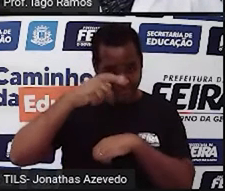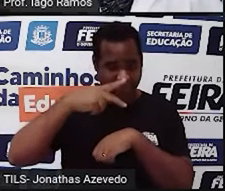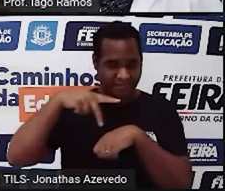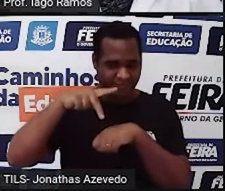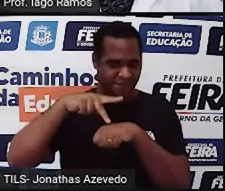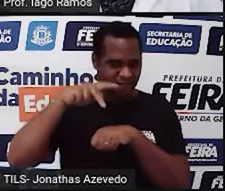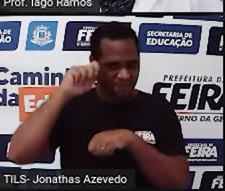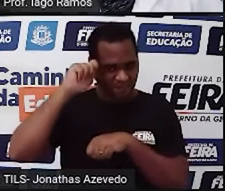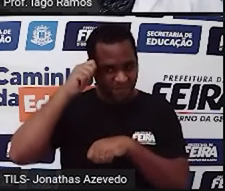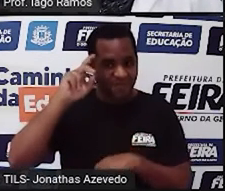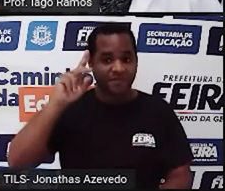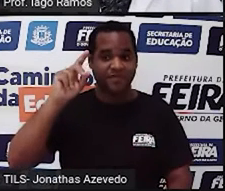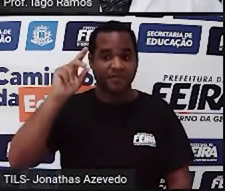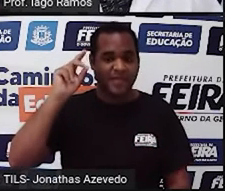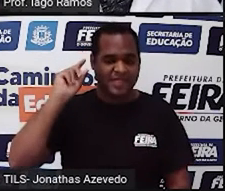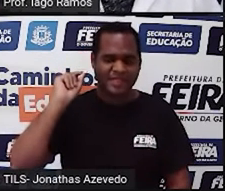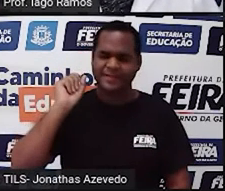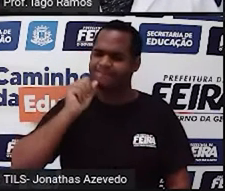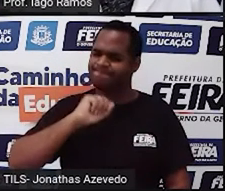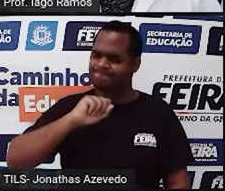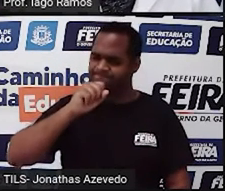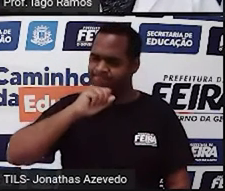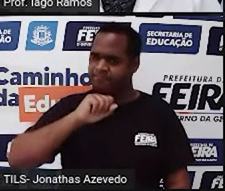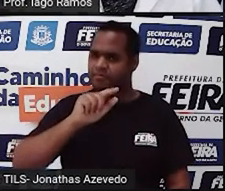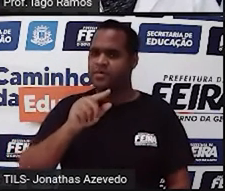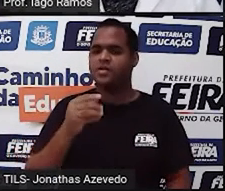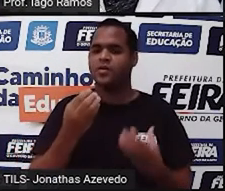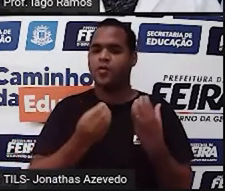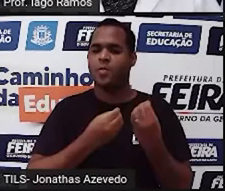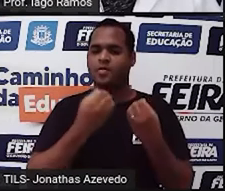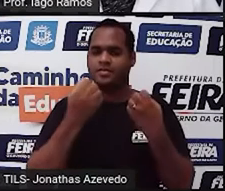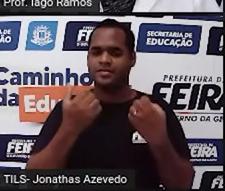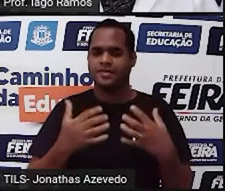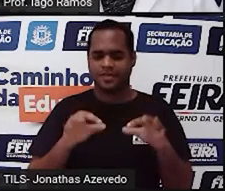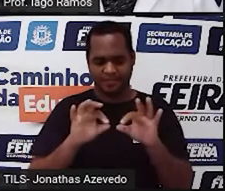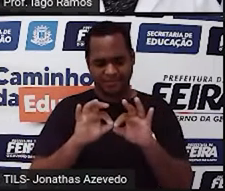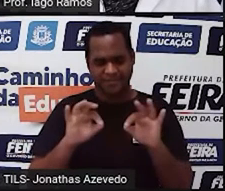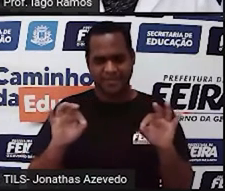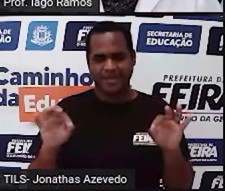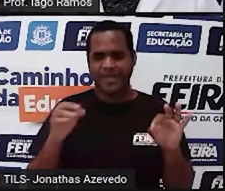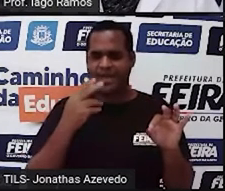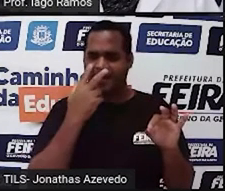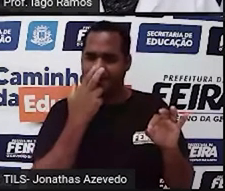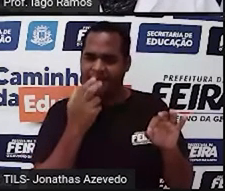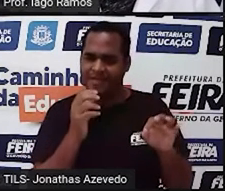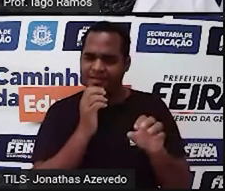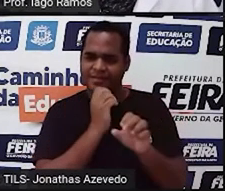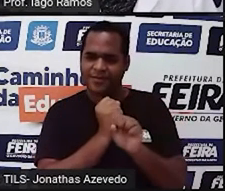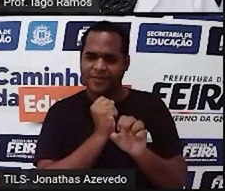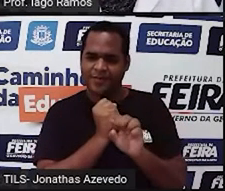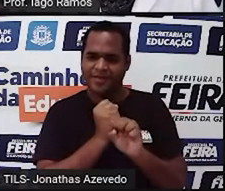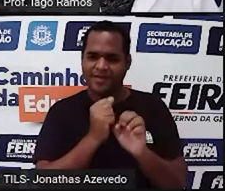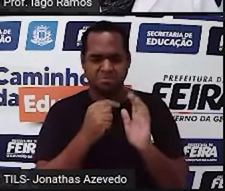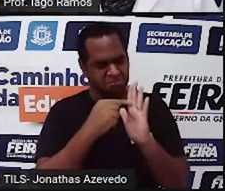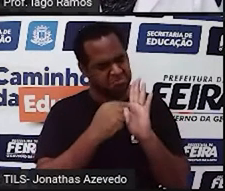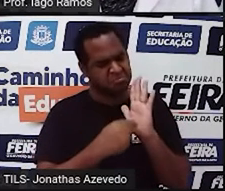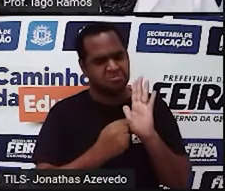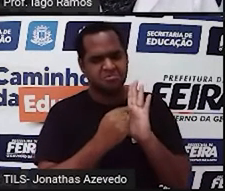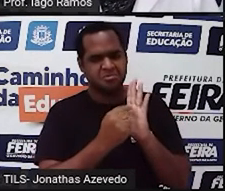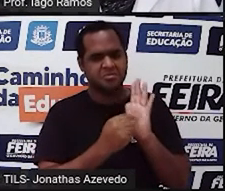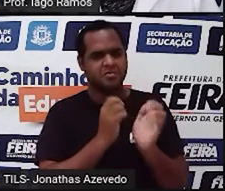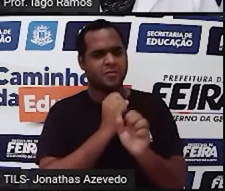e funcionava como instrumentos um para a luz era como se fosse uma calculadora